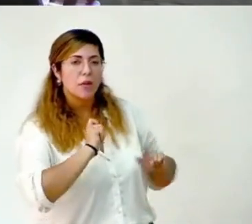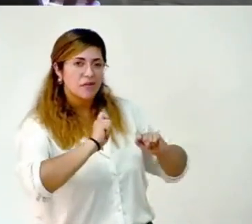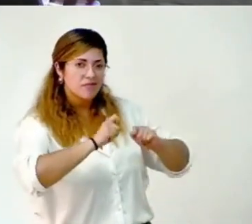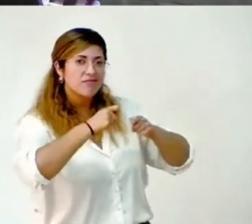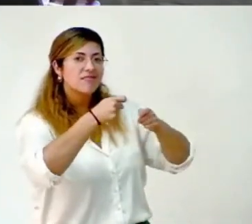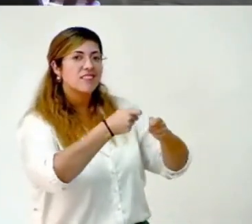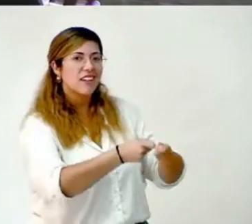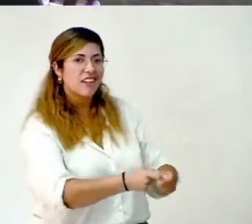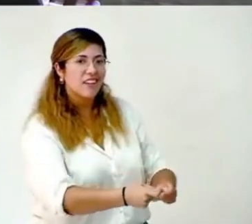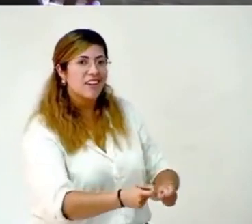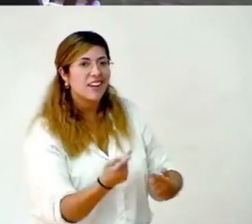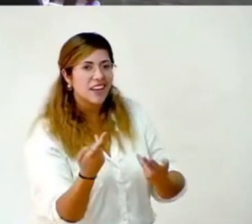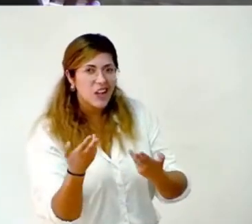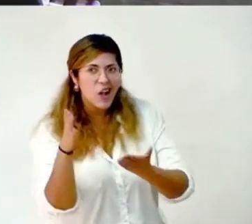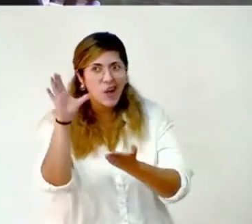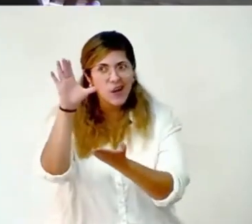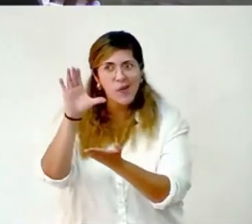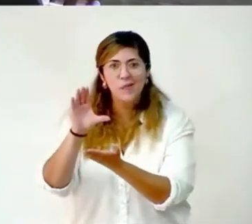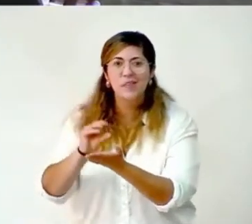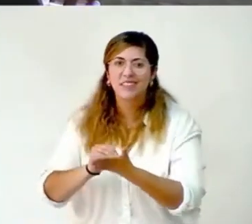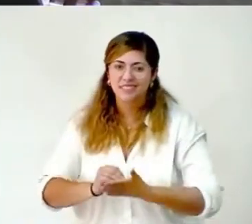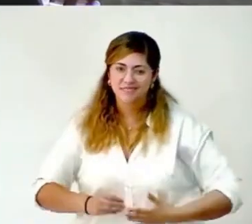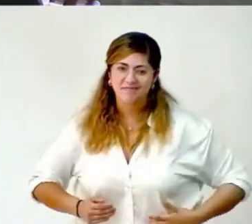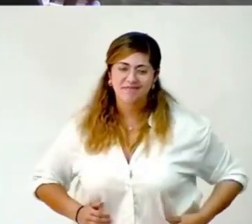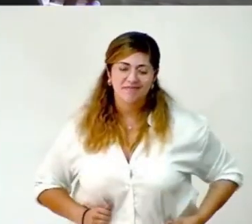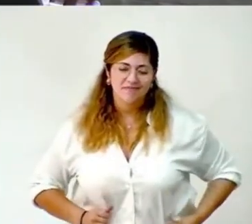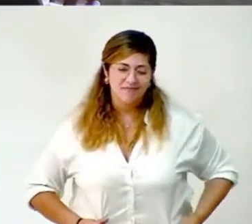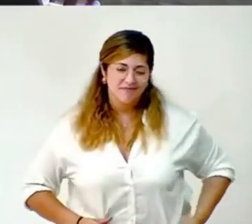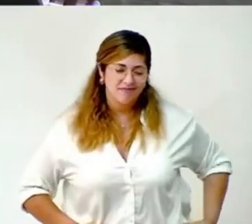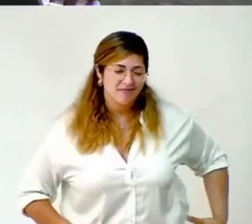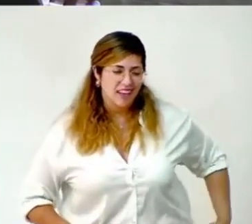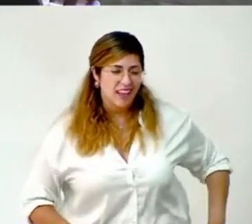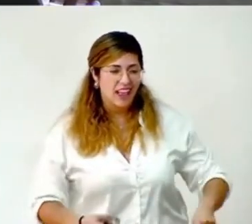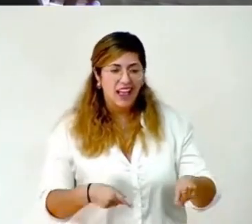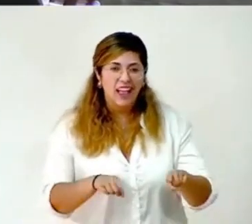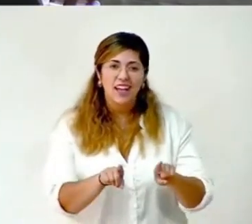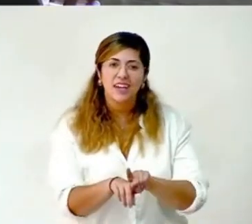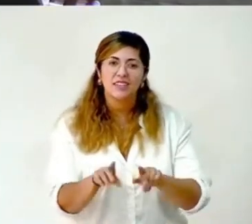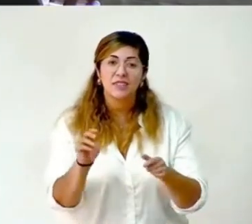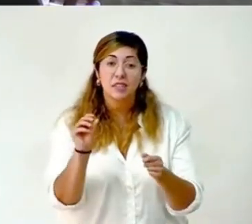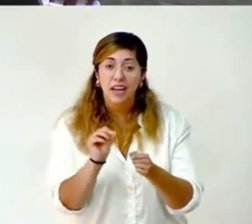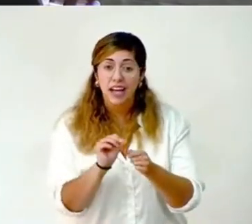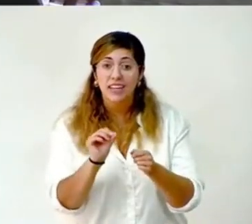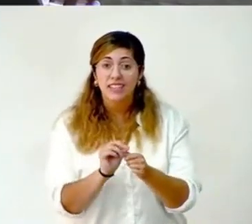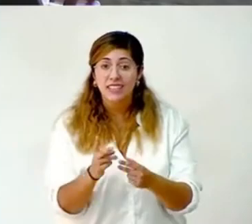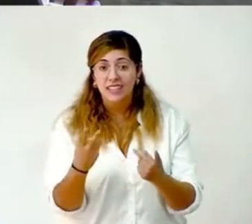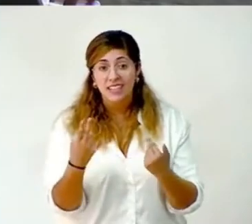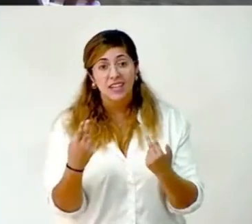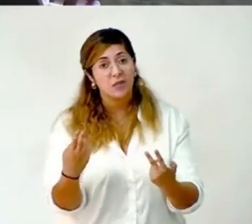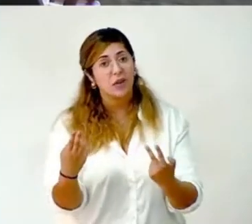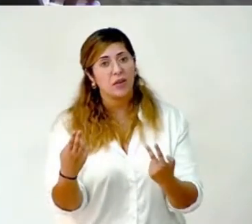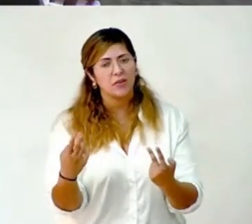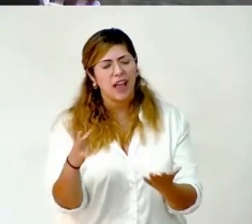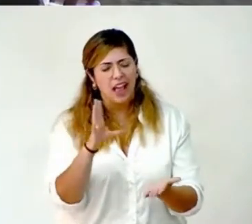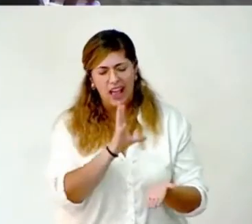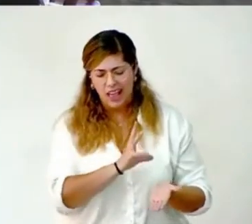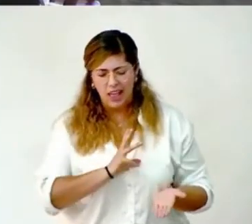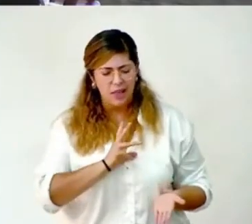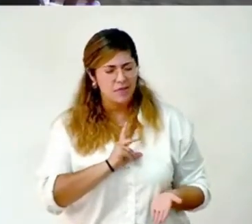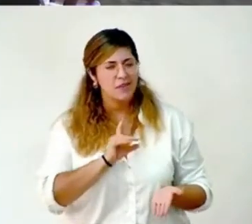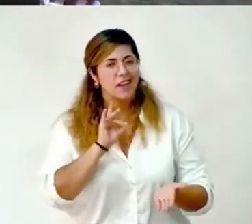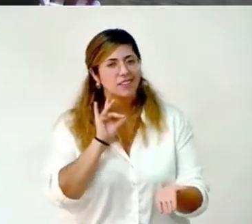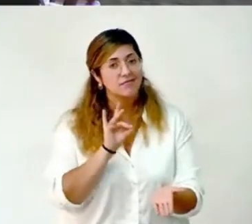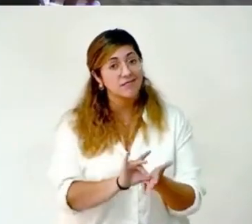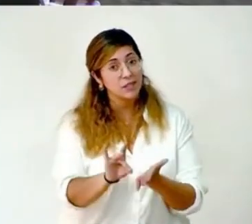demonstrar o amor do Pai, o amor da família, então ele irá fazer o mesmo, amar os inimigos.